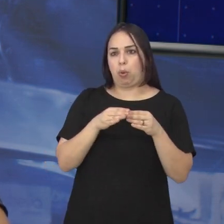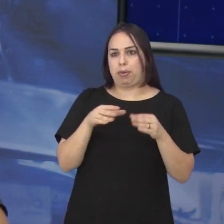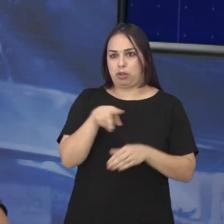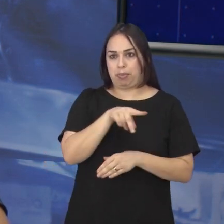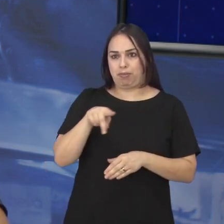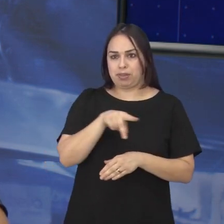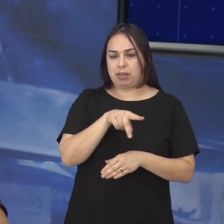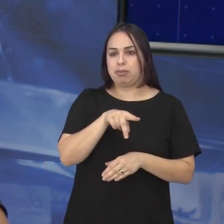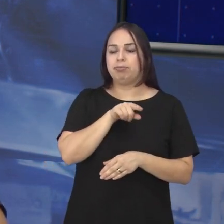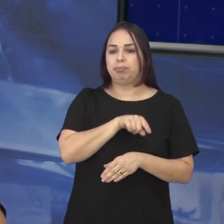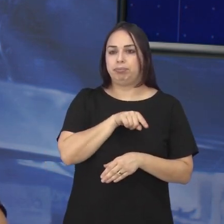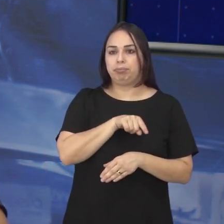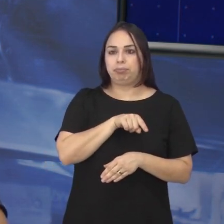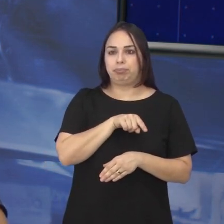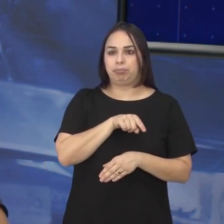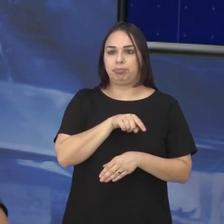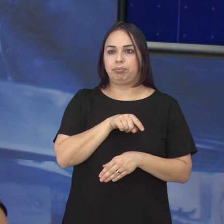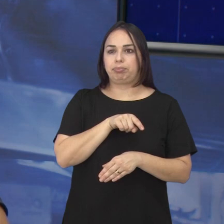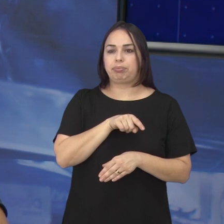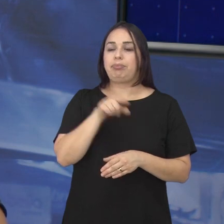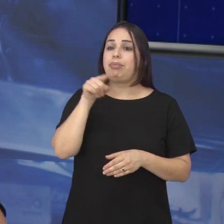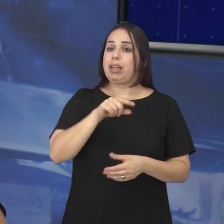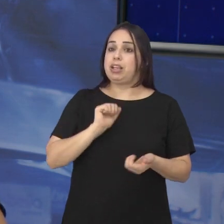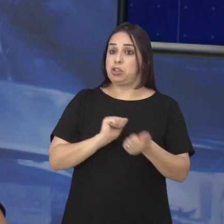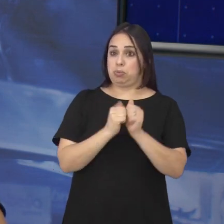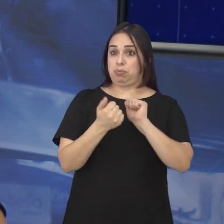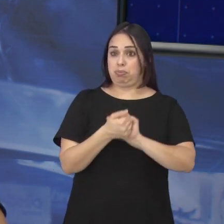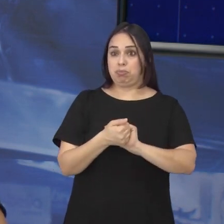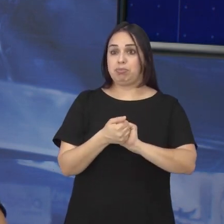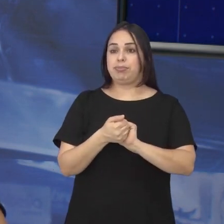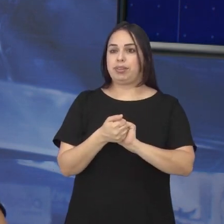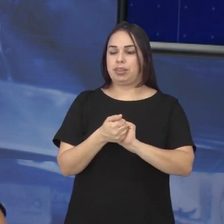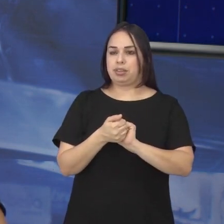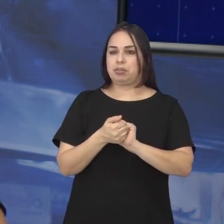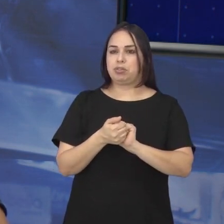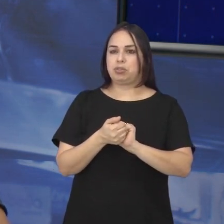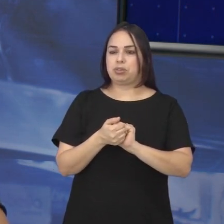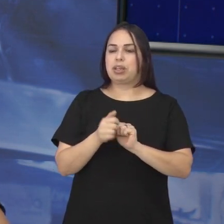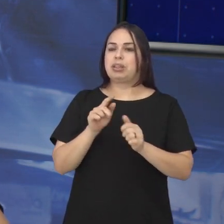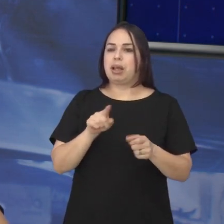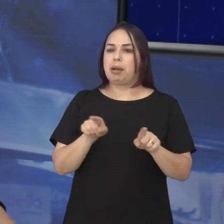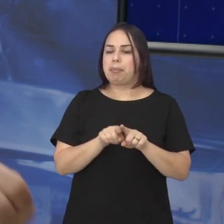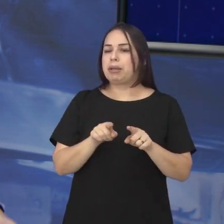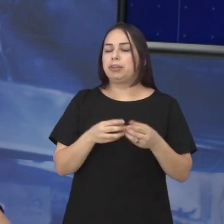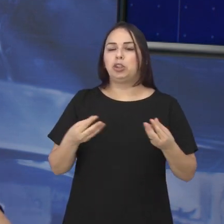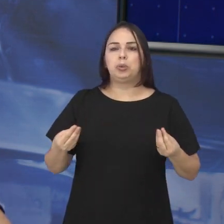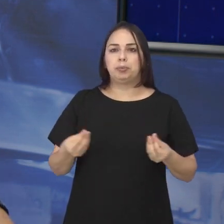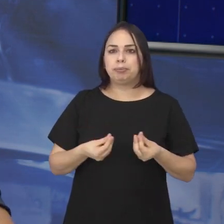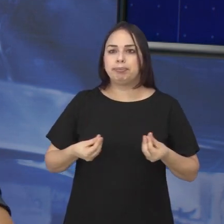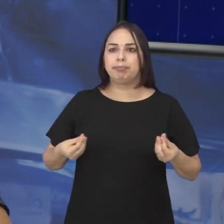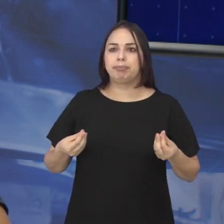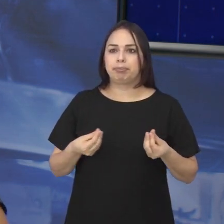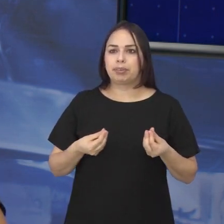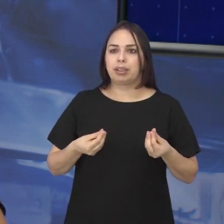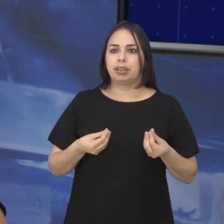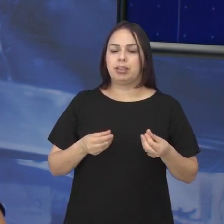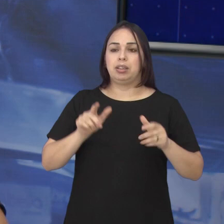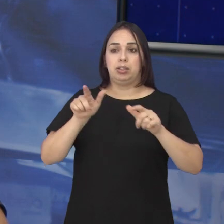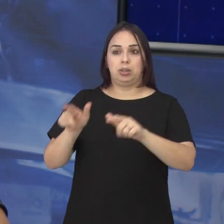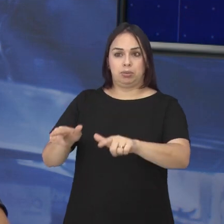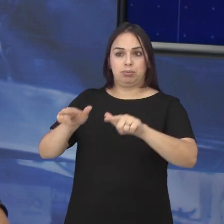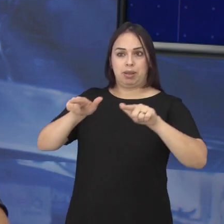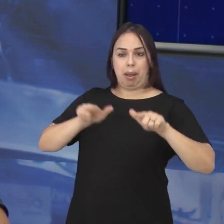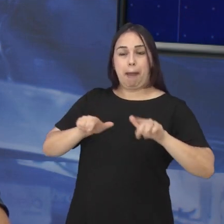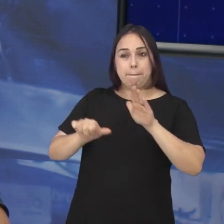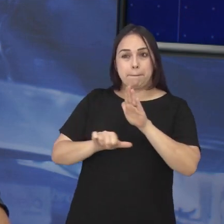nosso corpo docente passa por um processo de atualização com a implementação mais recente. A